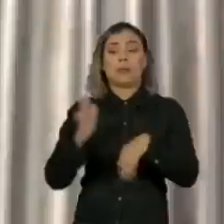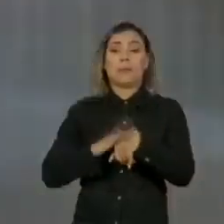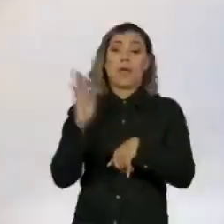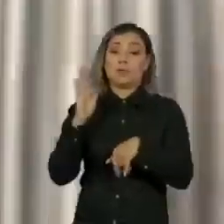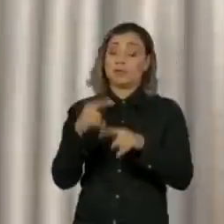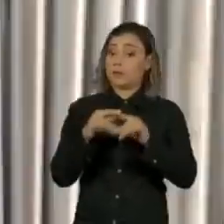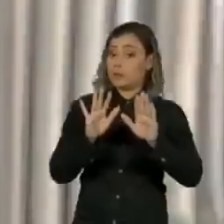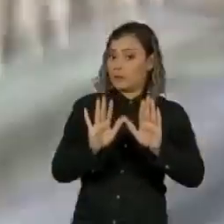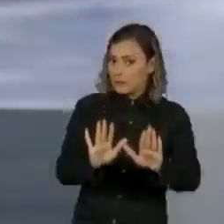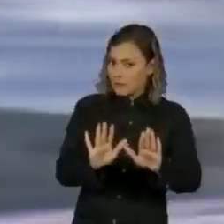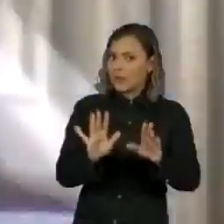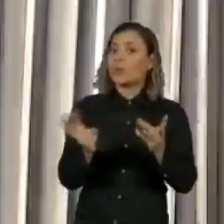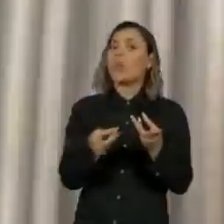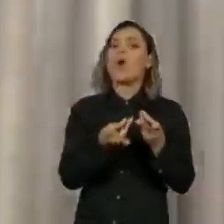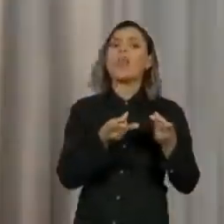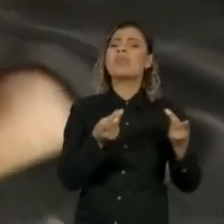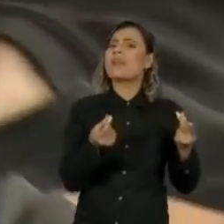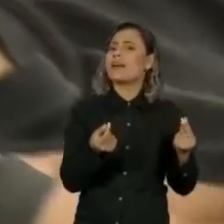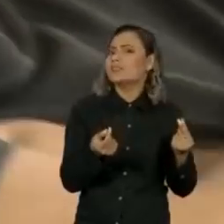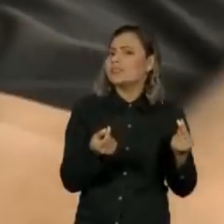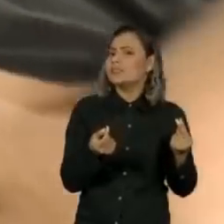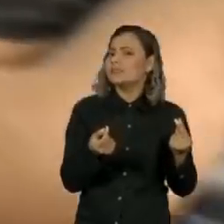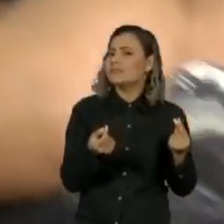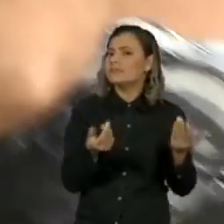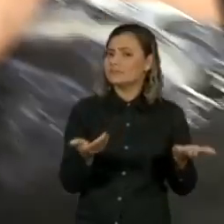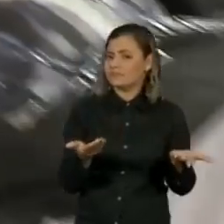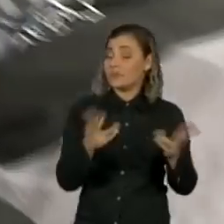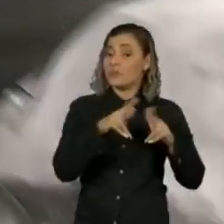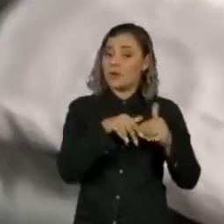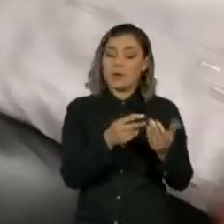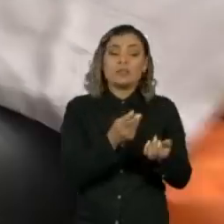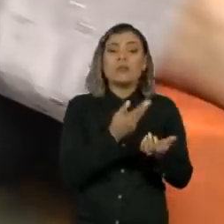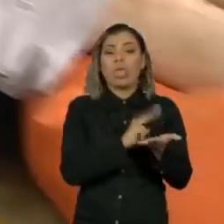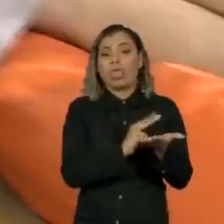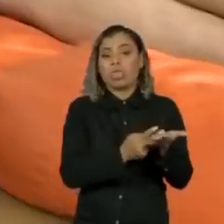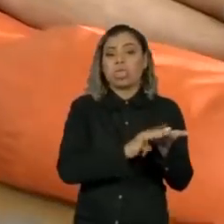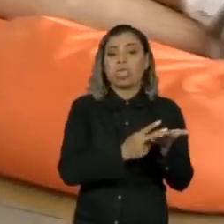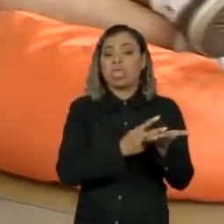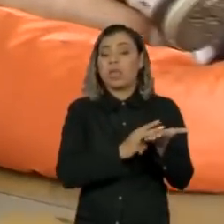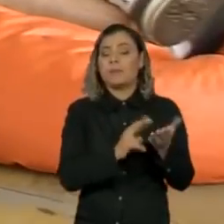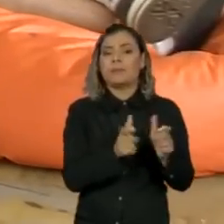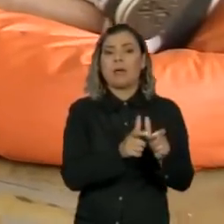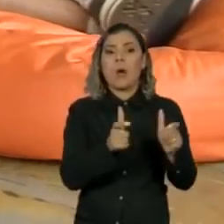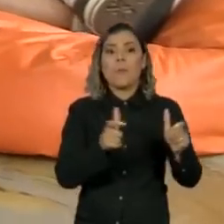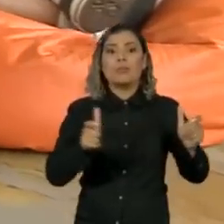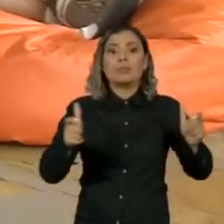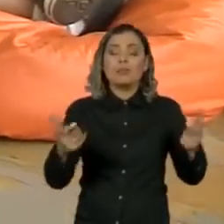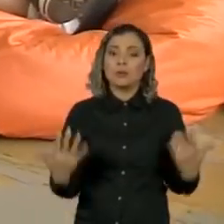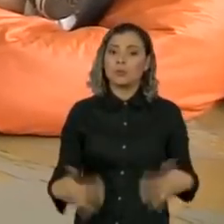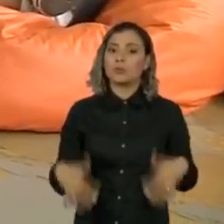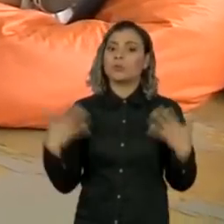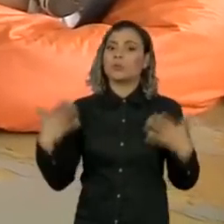mas existe a questão da qualidade. Os distúrbios do sono estão aumentando em